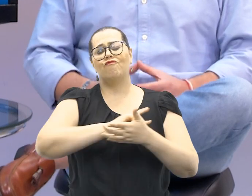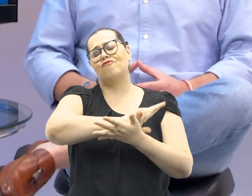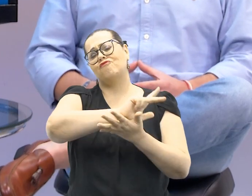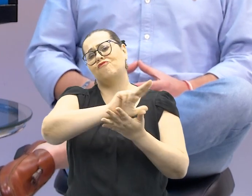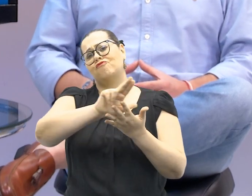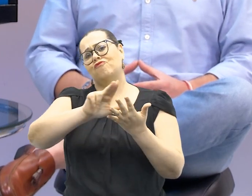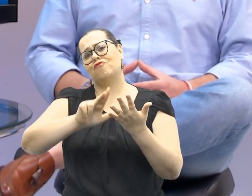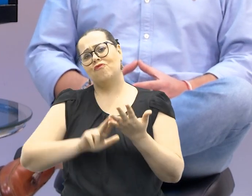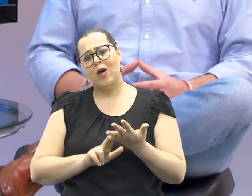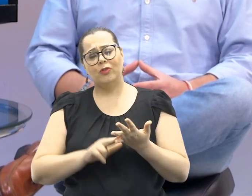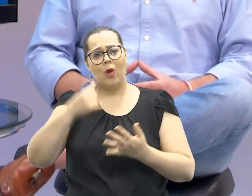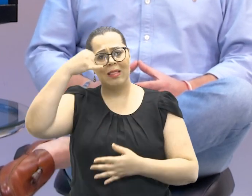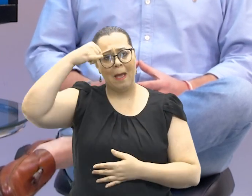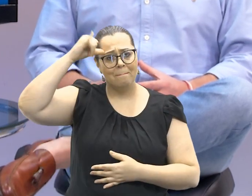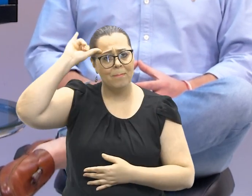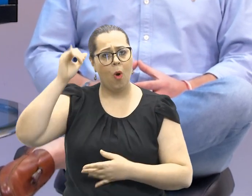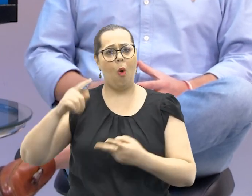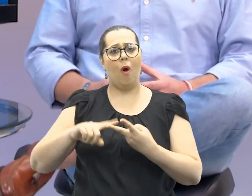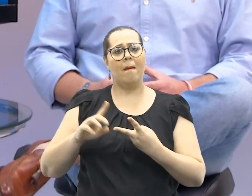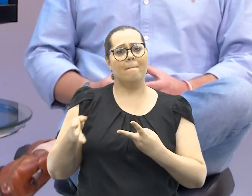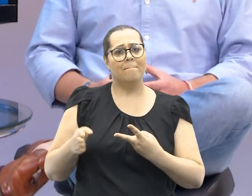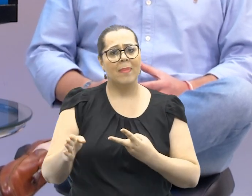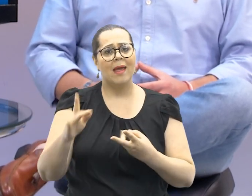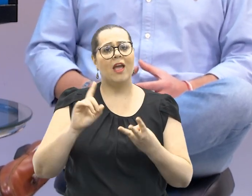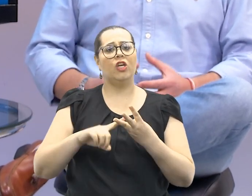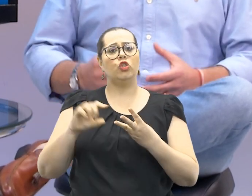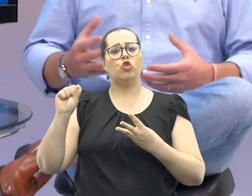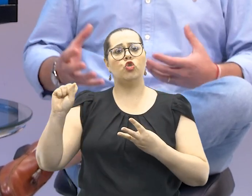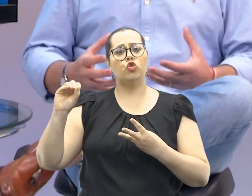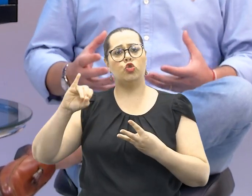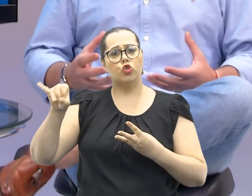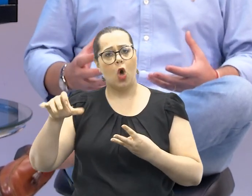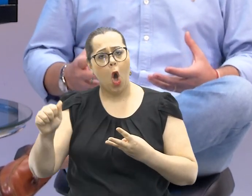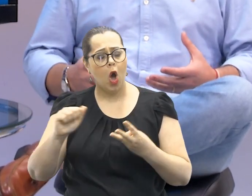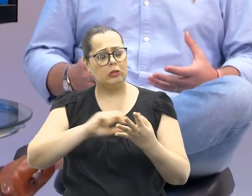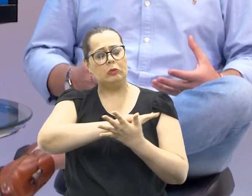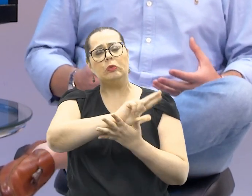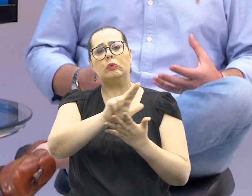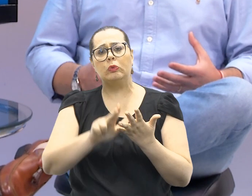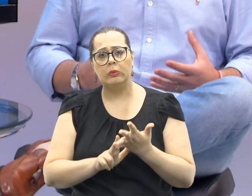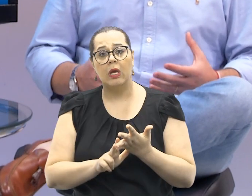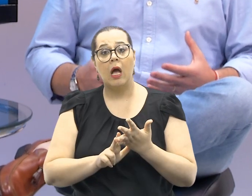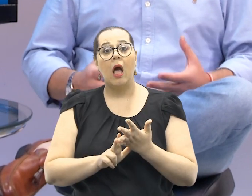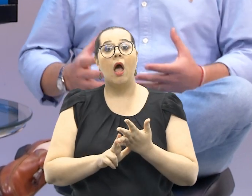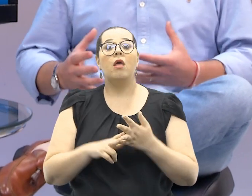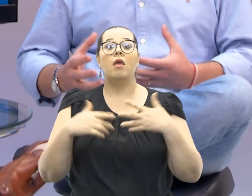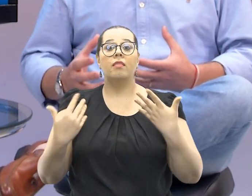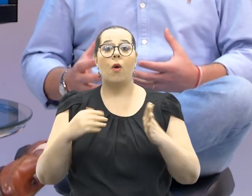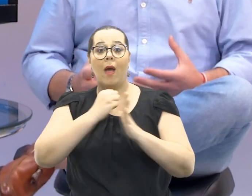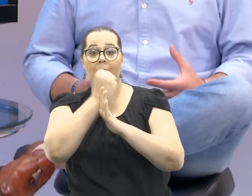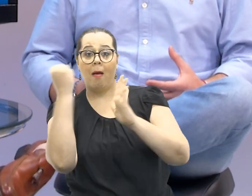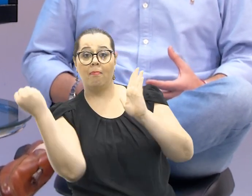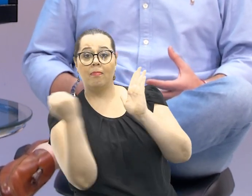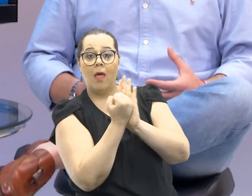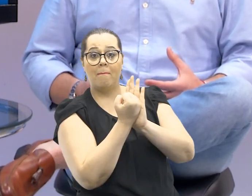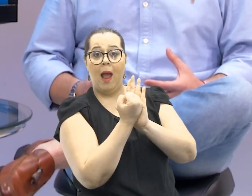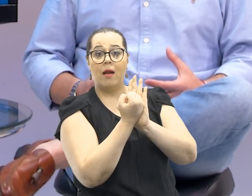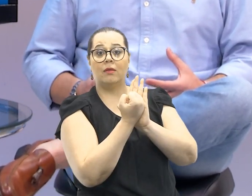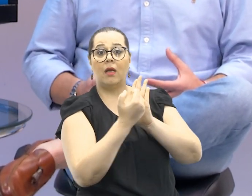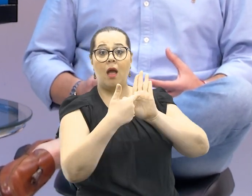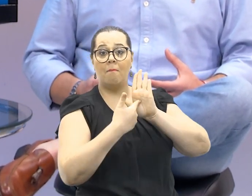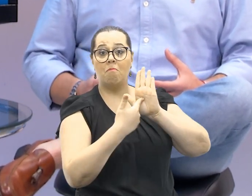familiar. Então a gente não estava sendo valorizado como devia. E eu acho que esse cognome, eu acho que instituir esse apelido para Campo